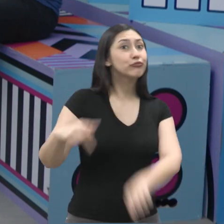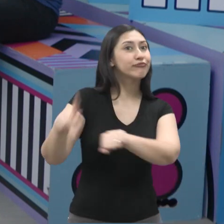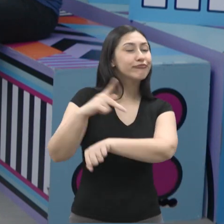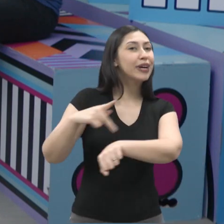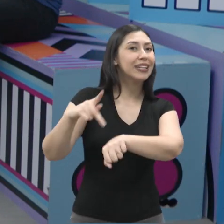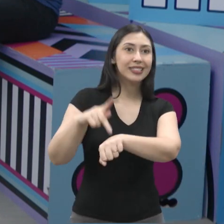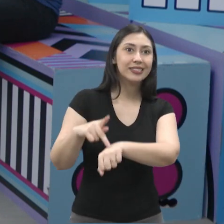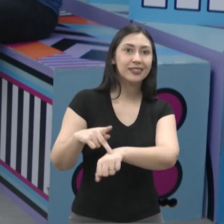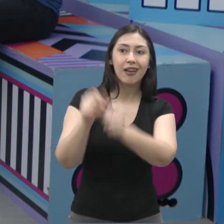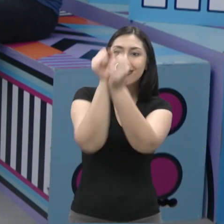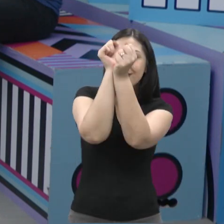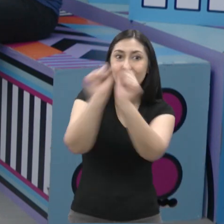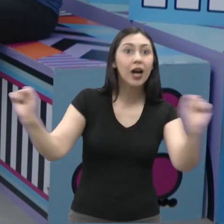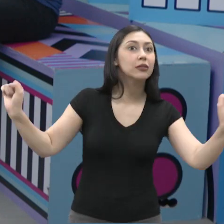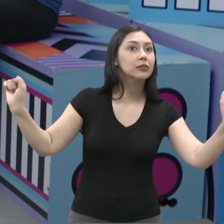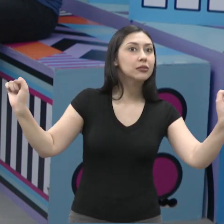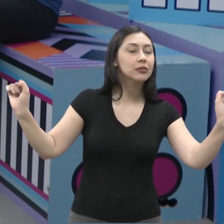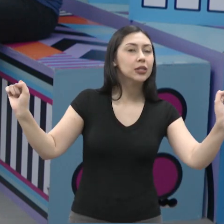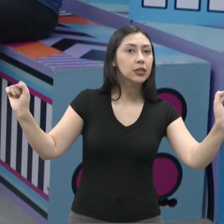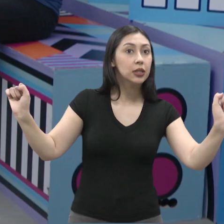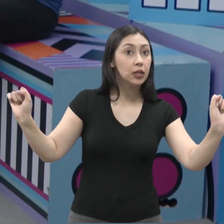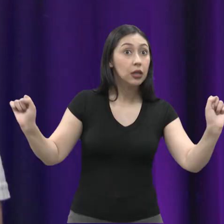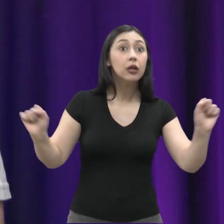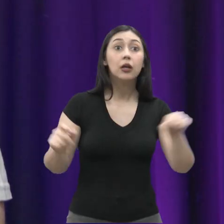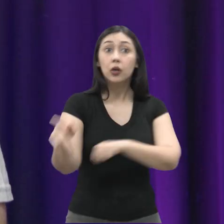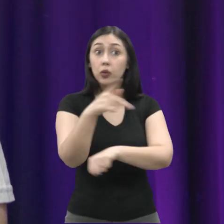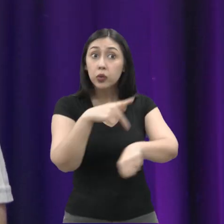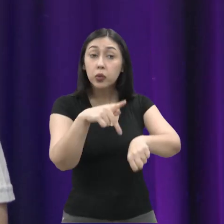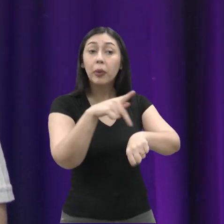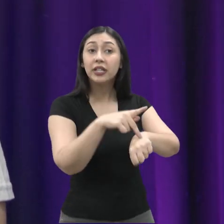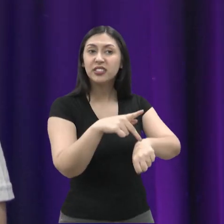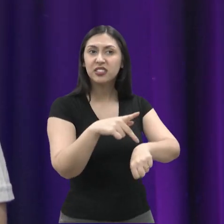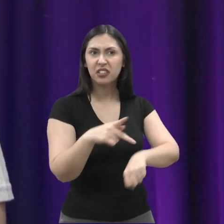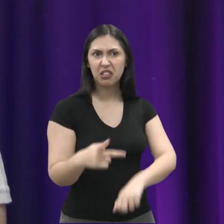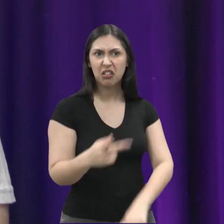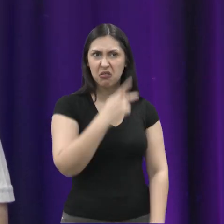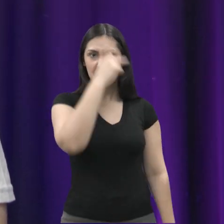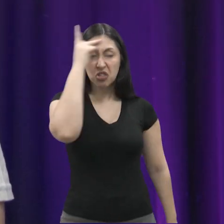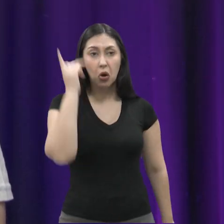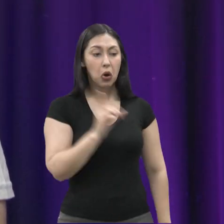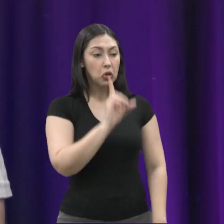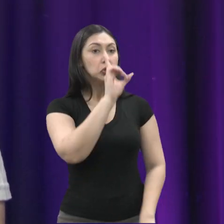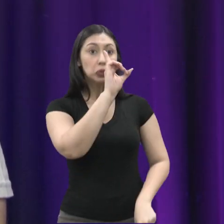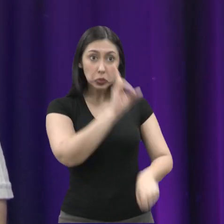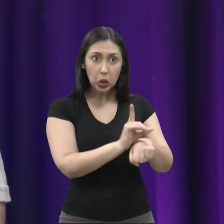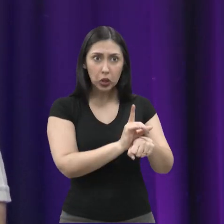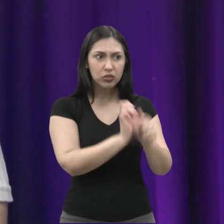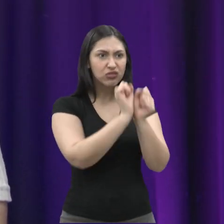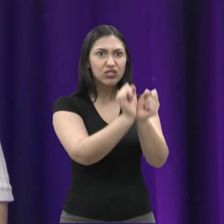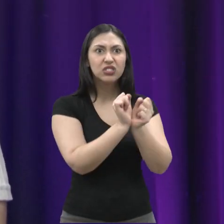mais tempo contra essa abolição. Inclusive, a nossa região do Vale do Paraíba foi a